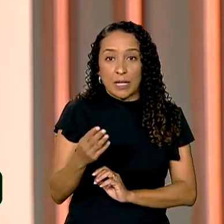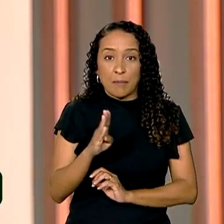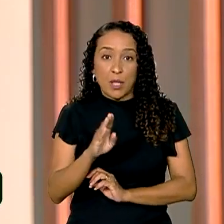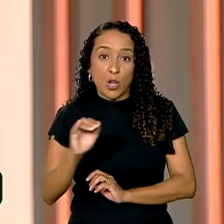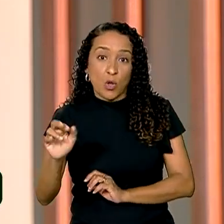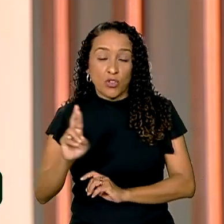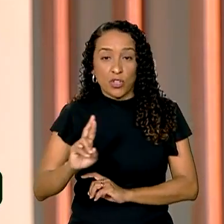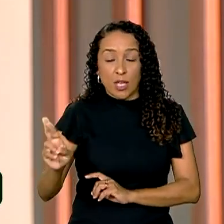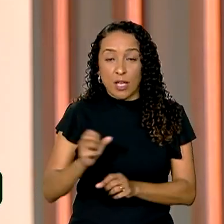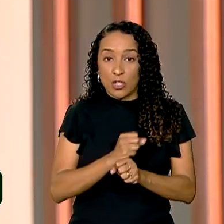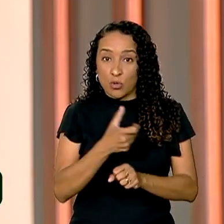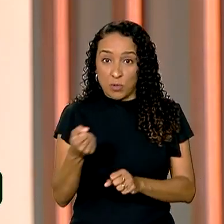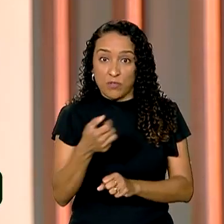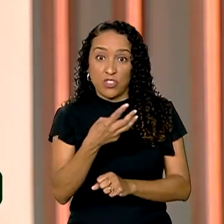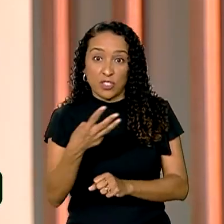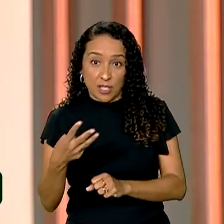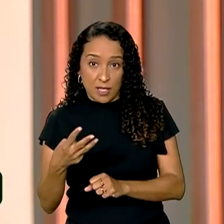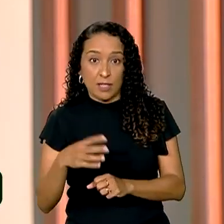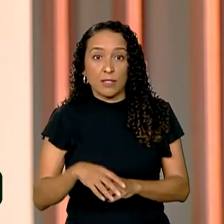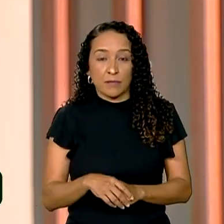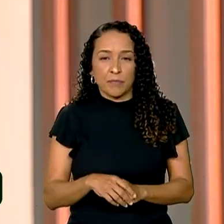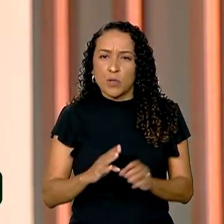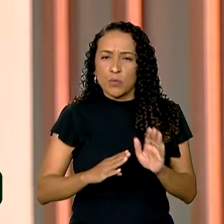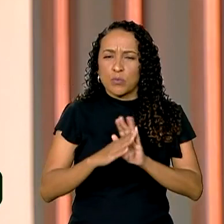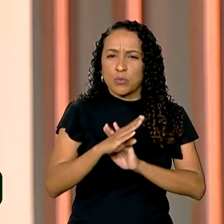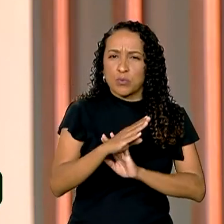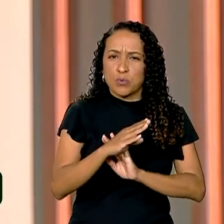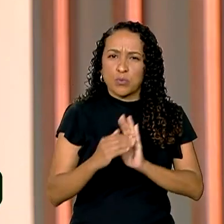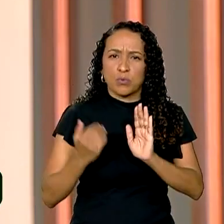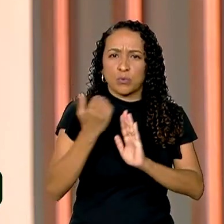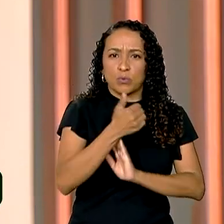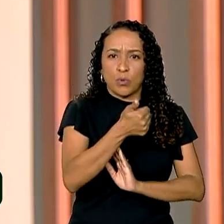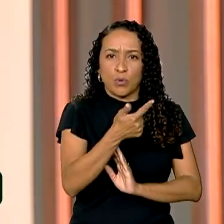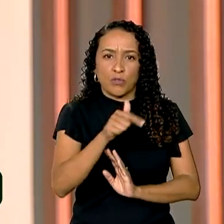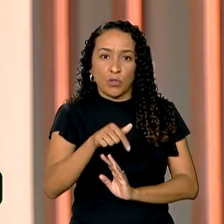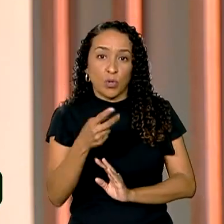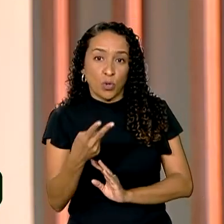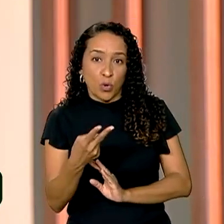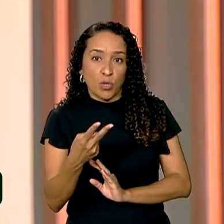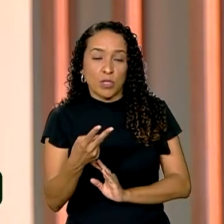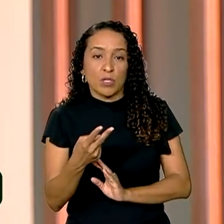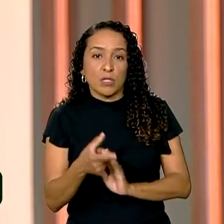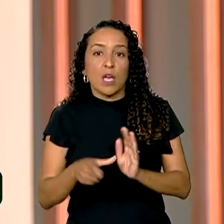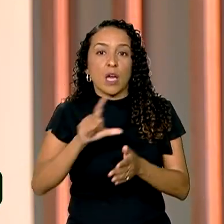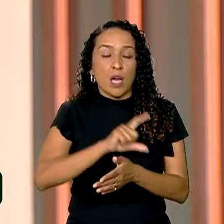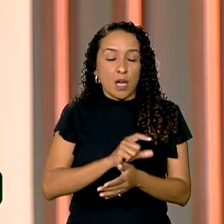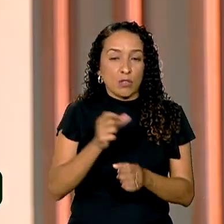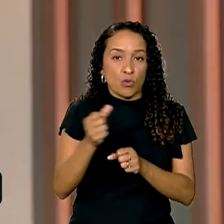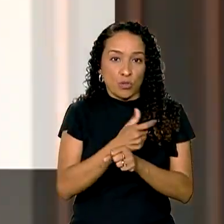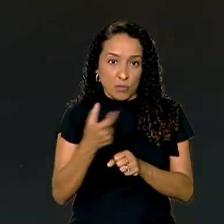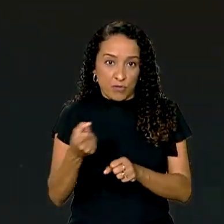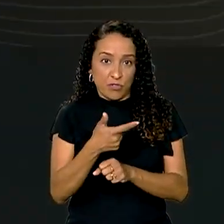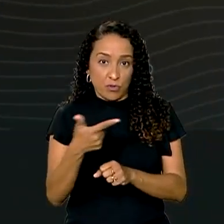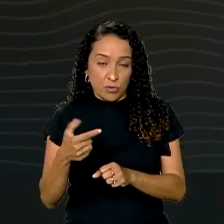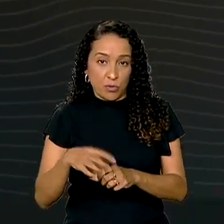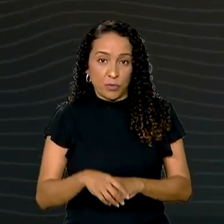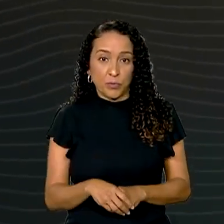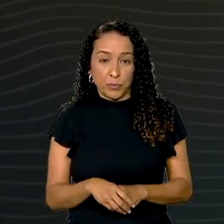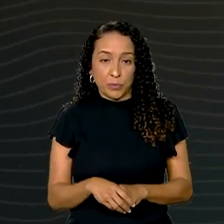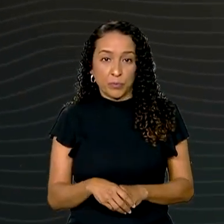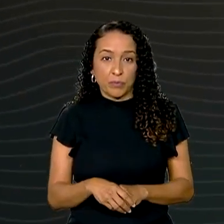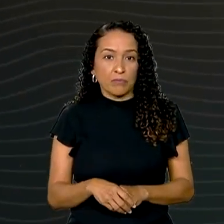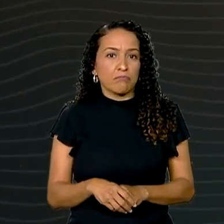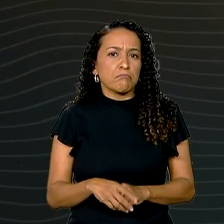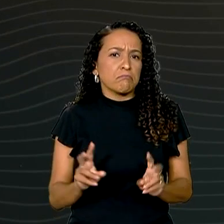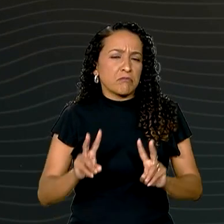398,3 bilhões de reais em 2023, um aumento de 12,2% ante 2022.